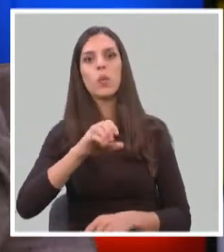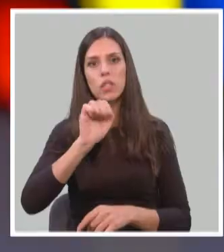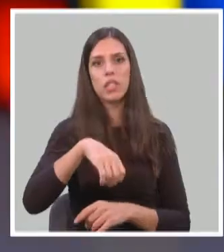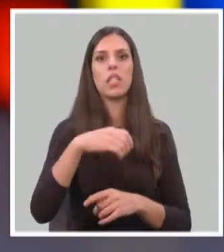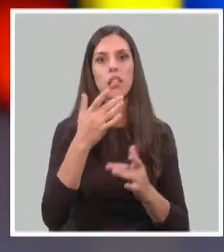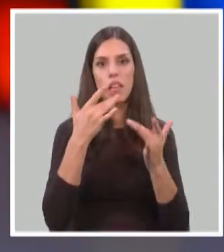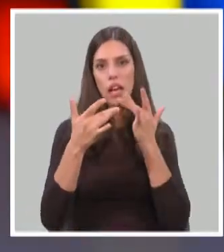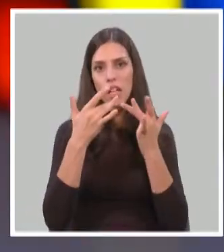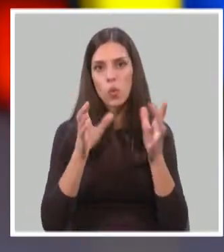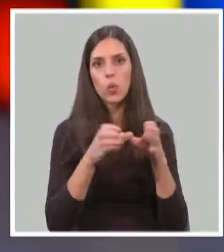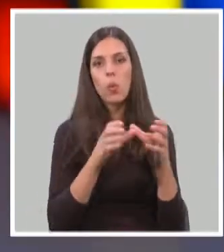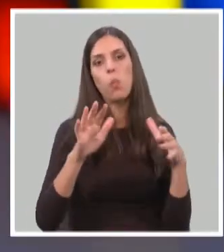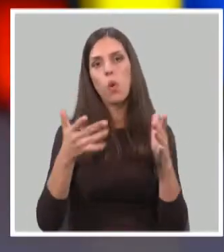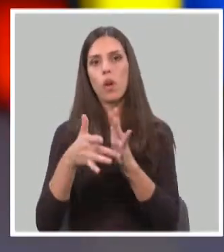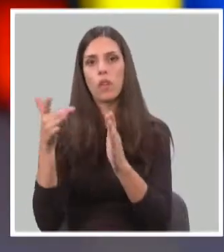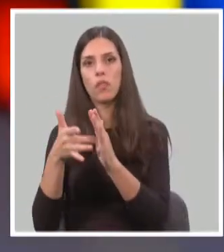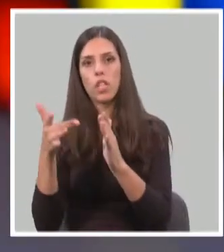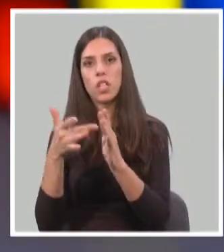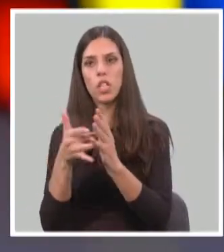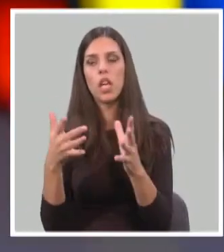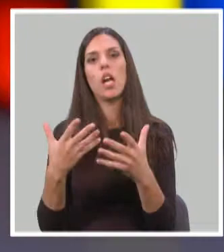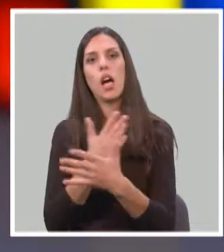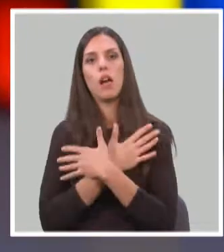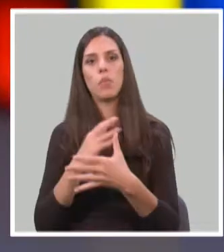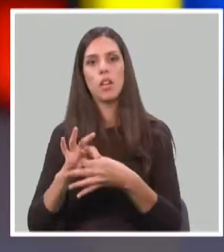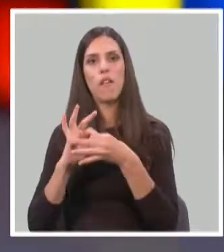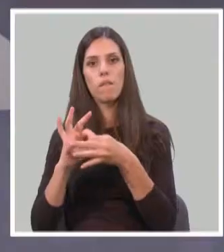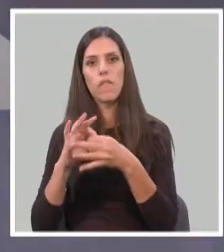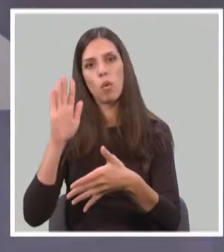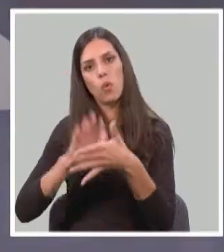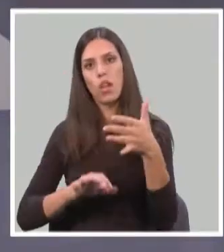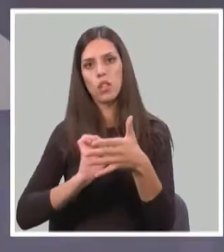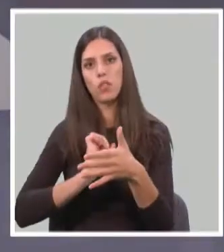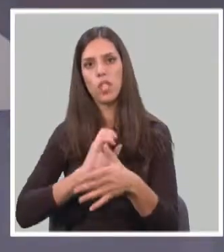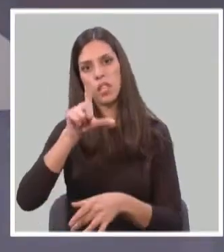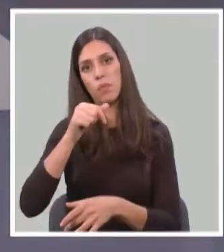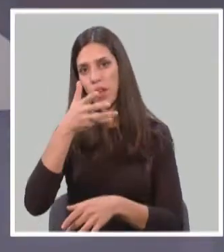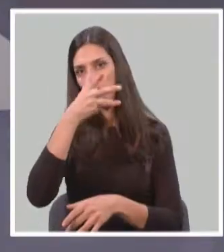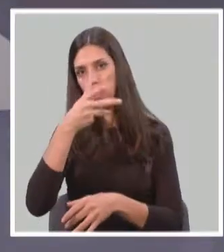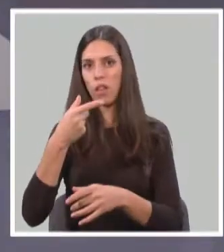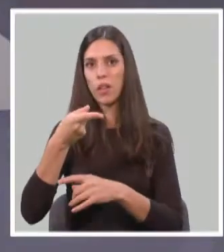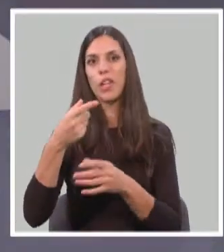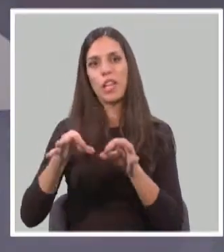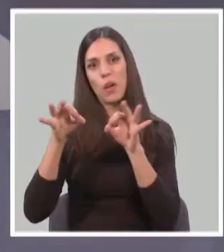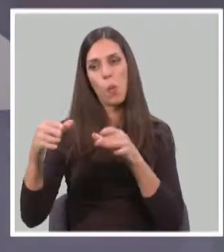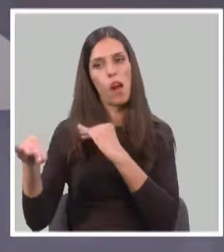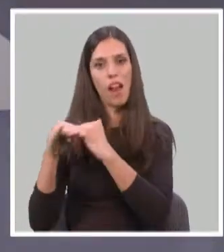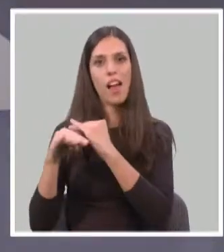sim, exato, ou uma revista que fundei com 2 grandes amigos meus, que eram meus colegas e eram tão infelizes como eu pelo